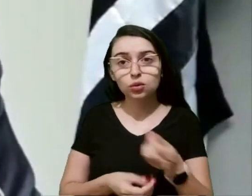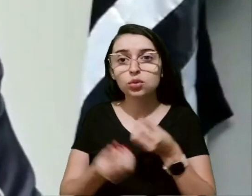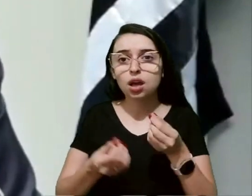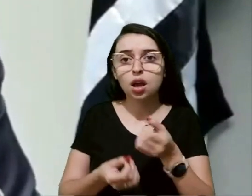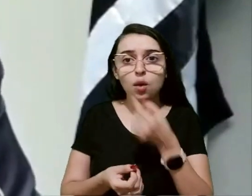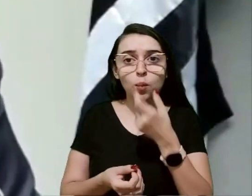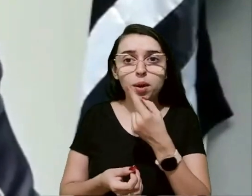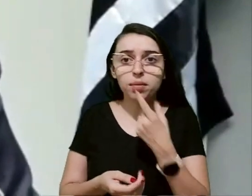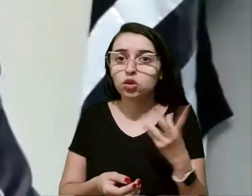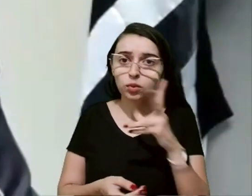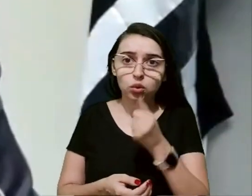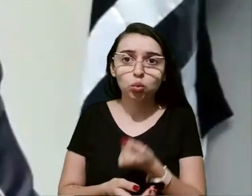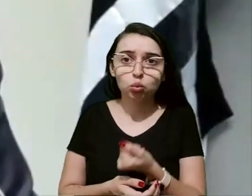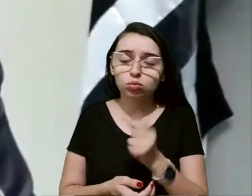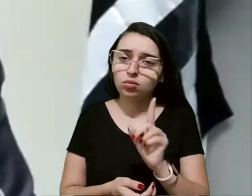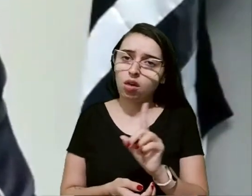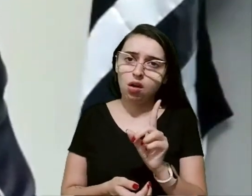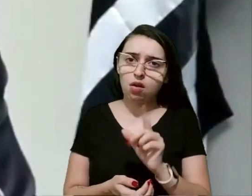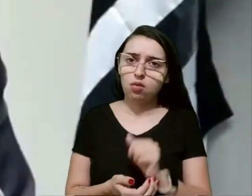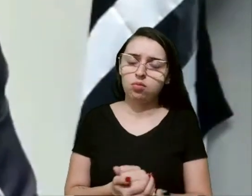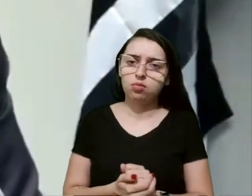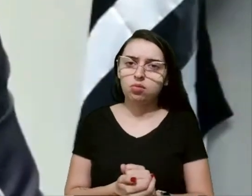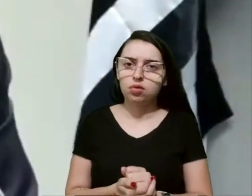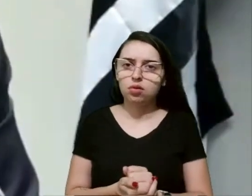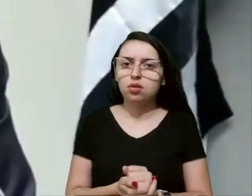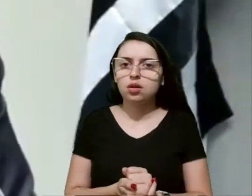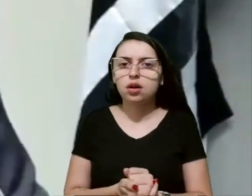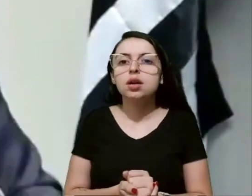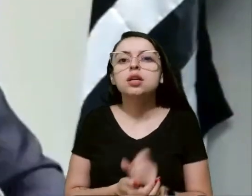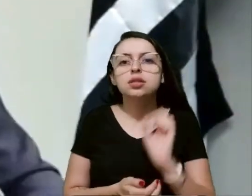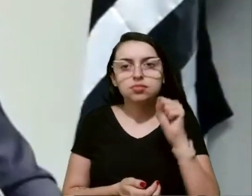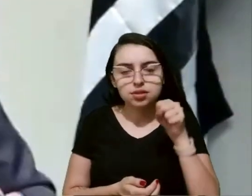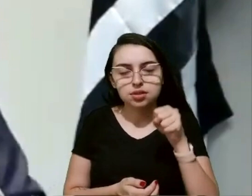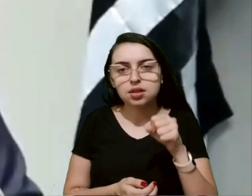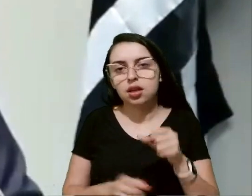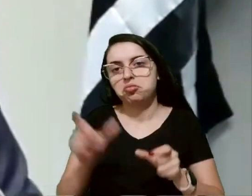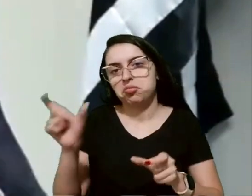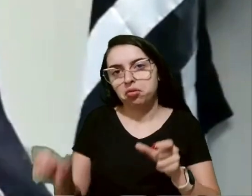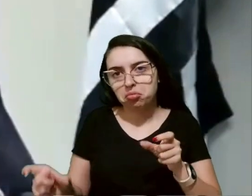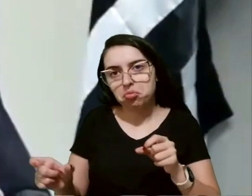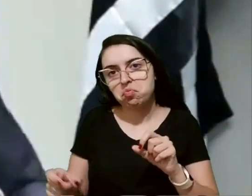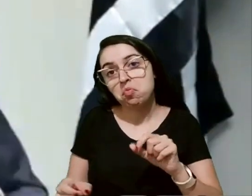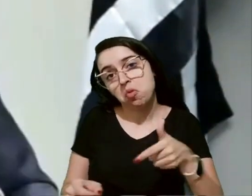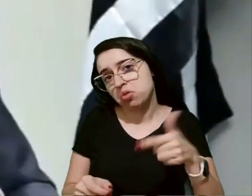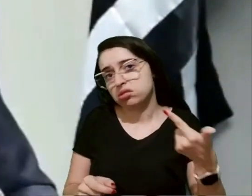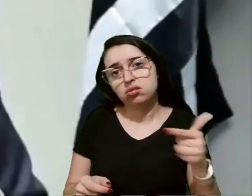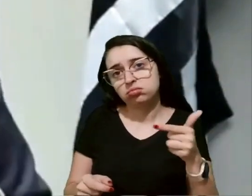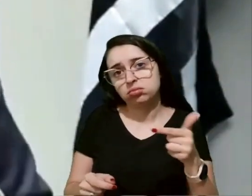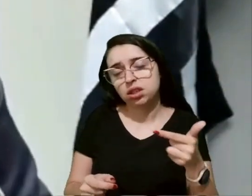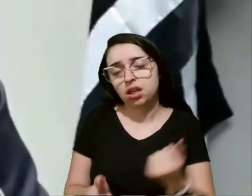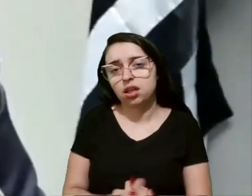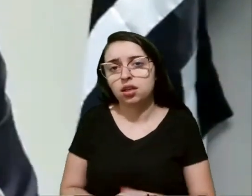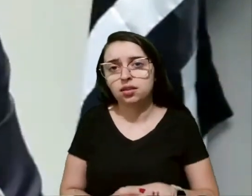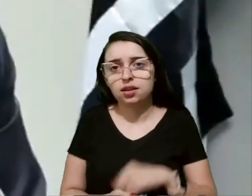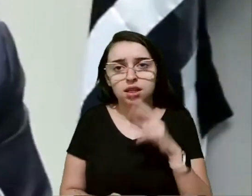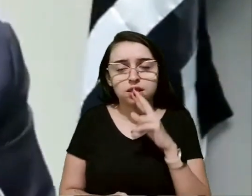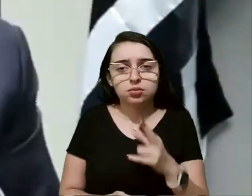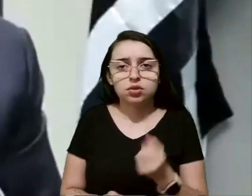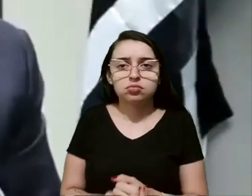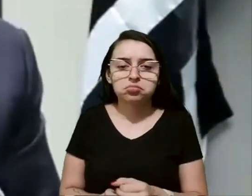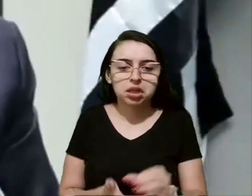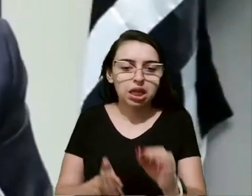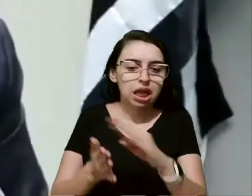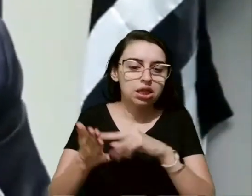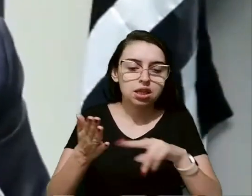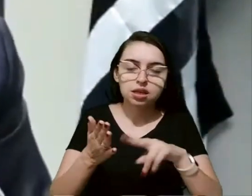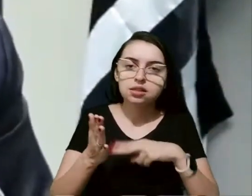não é um remédio para tudo. Assim, ela funciona em alguns casos, em outros não. Como é que seria o desenho de uma política de especialização?